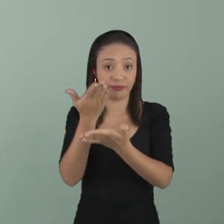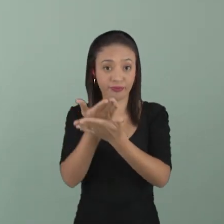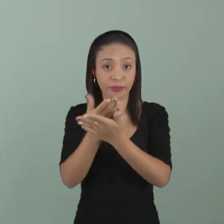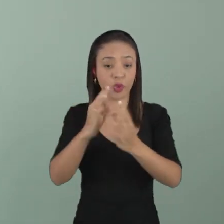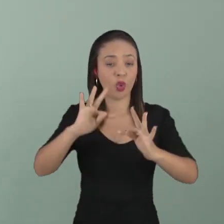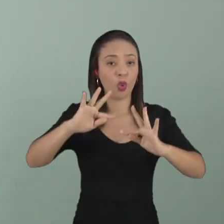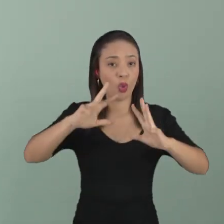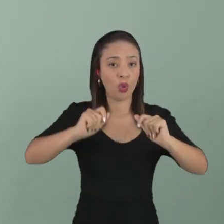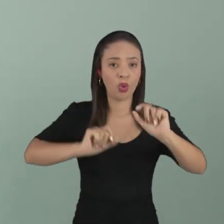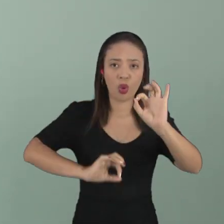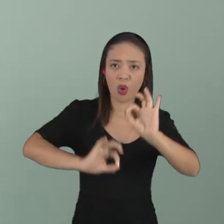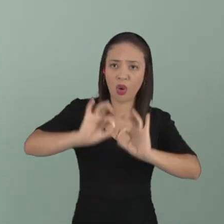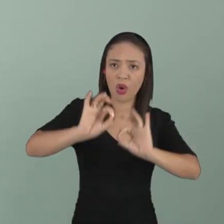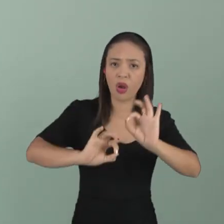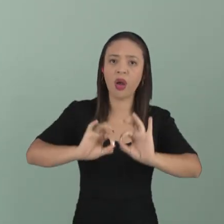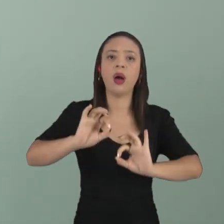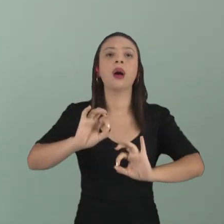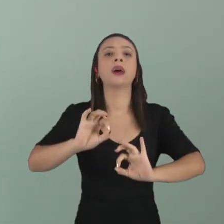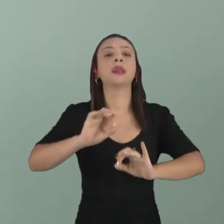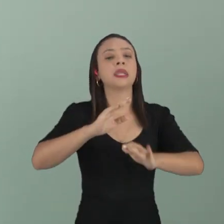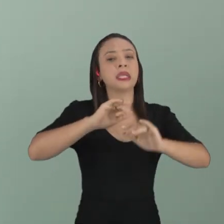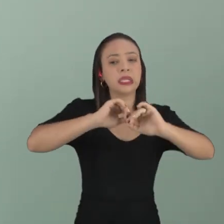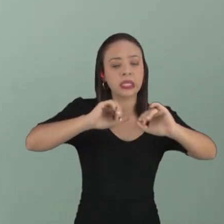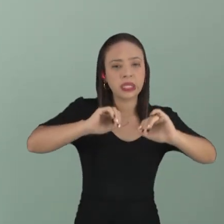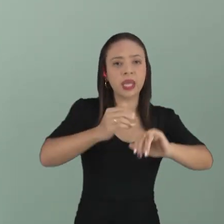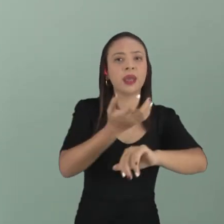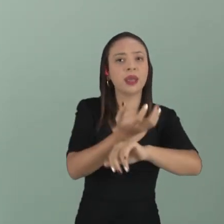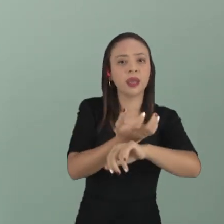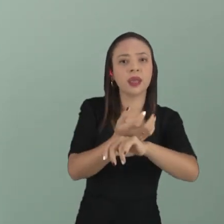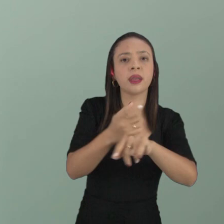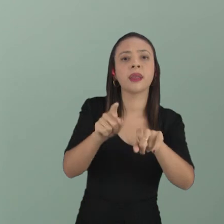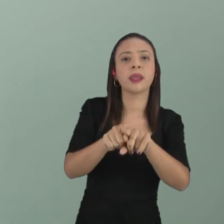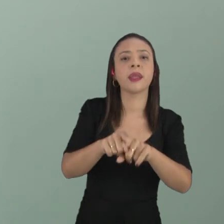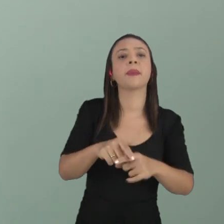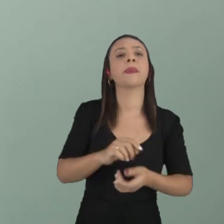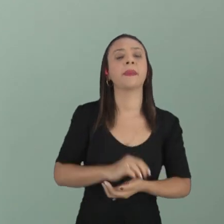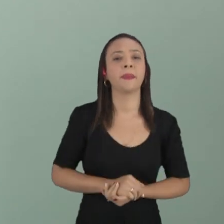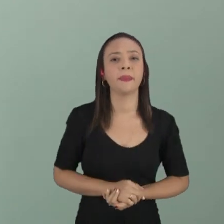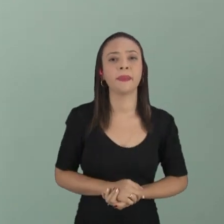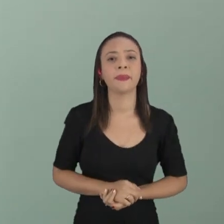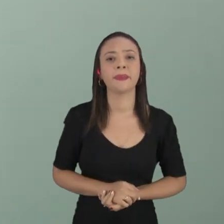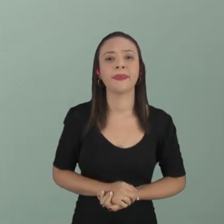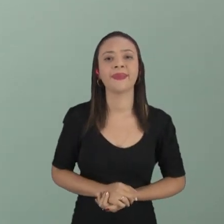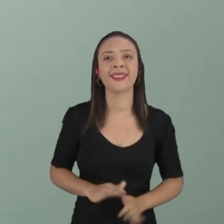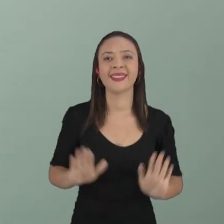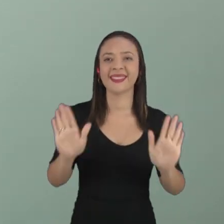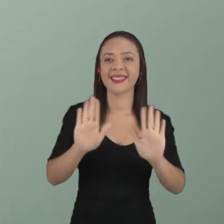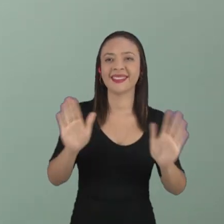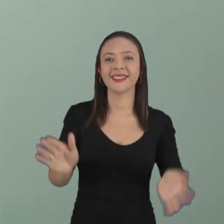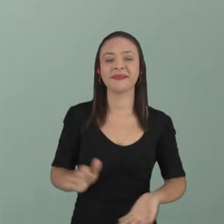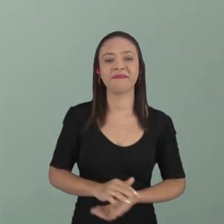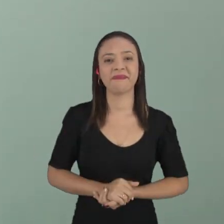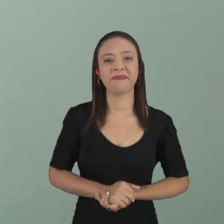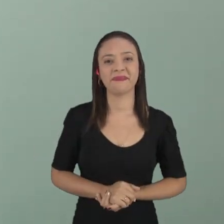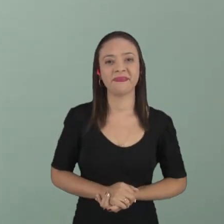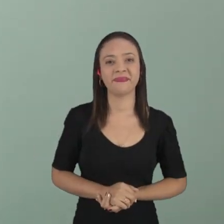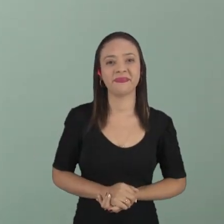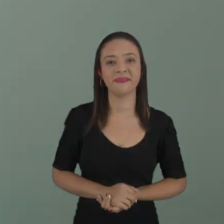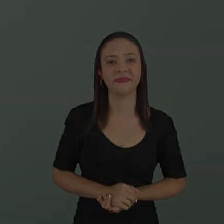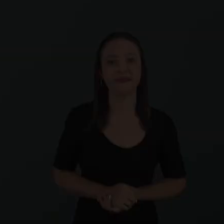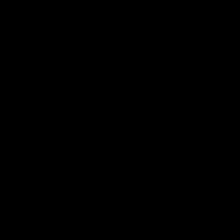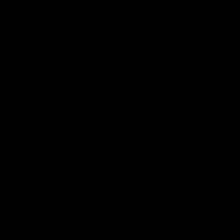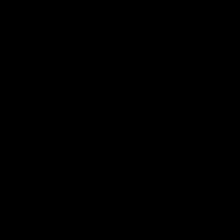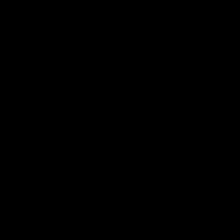todas organizadas por componente curricular e a série que você está estudando, tá bom? Nos vemos na próxima aula. Até mais!